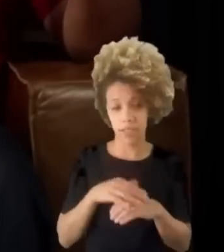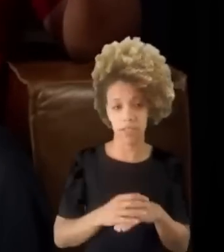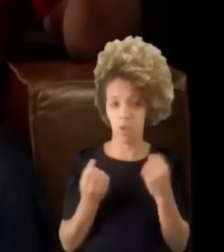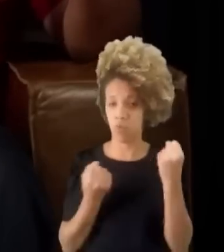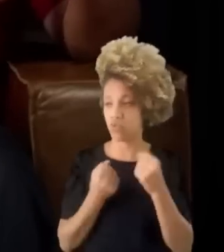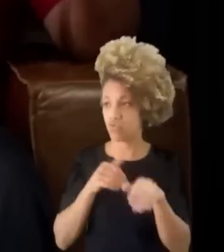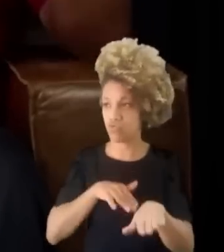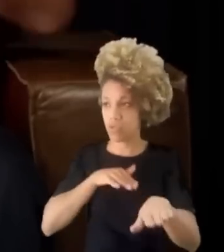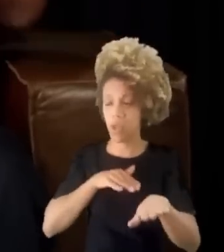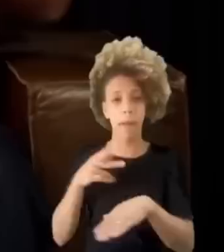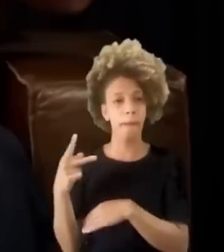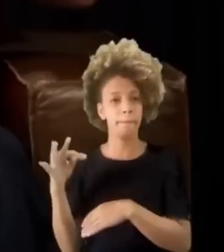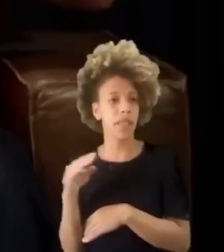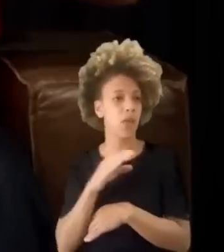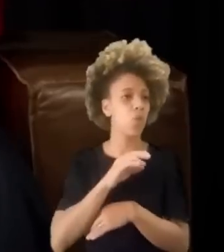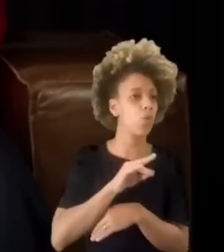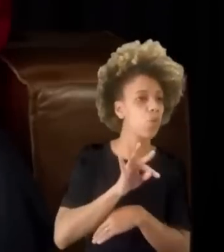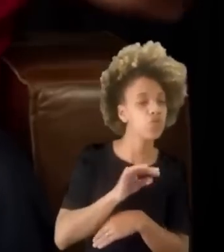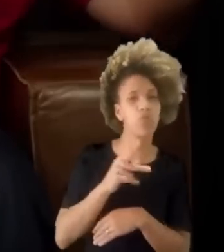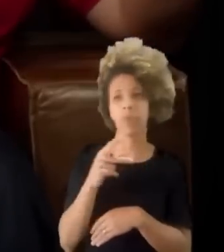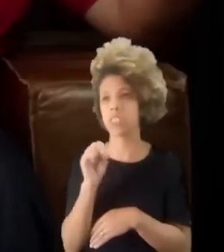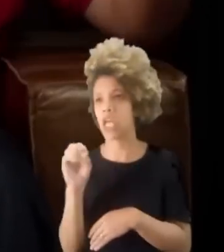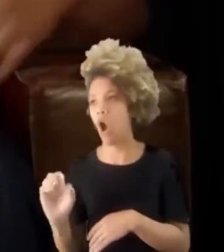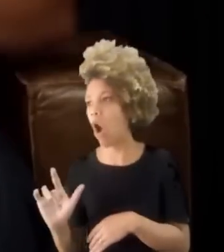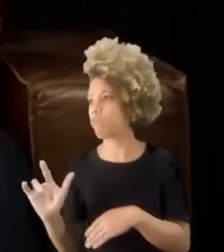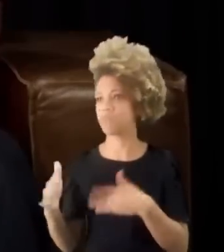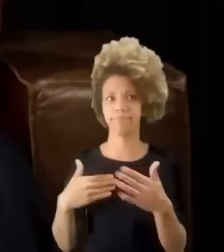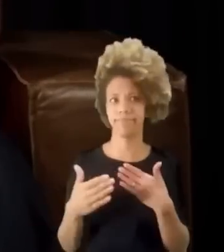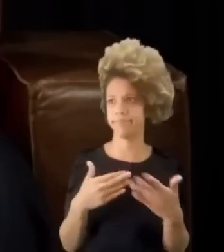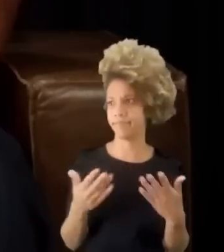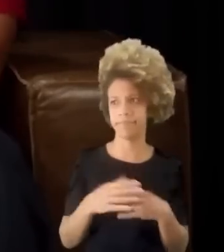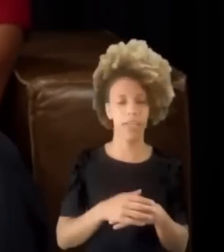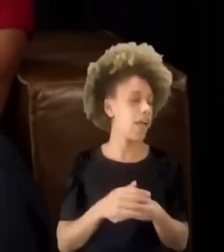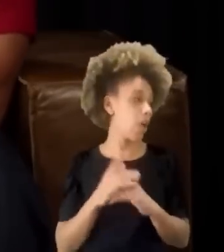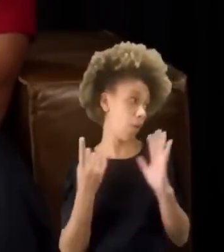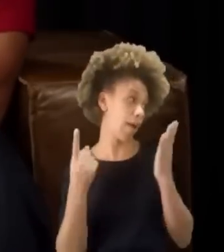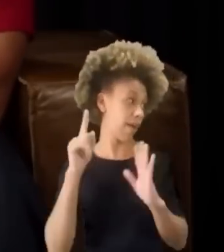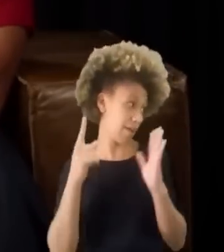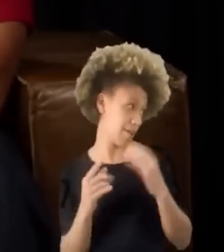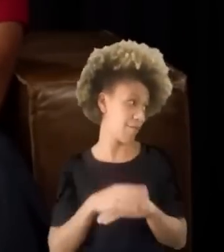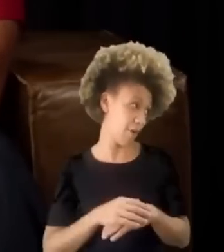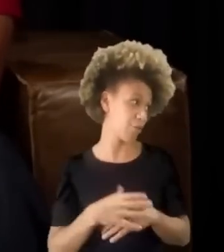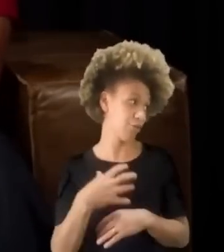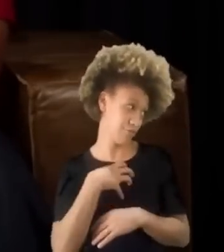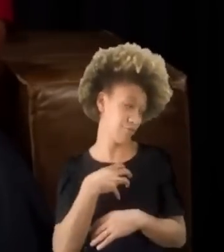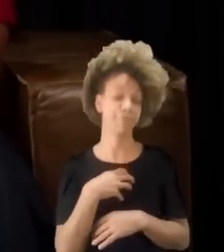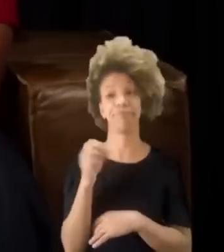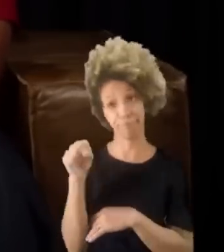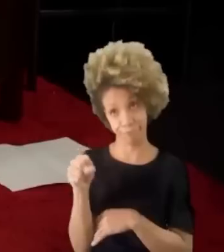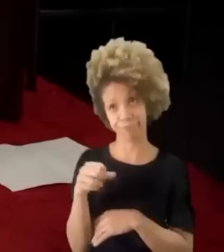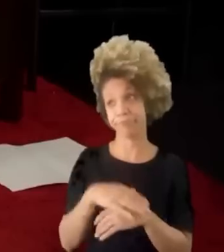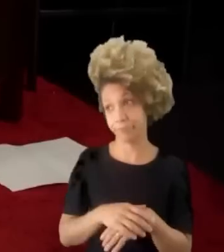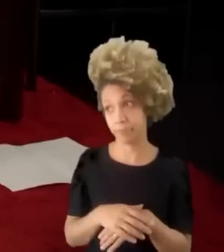desfile de carro de som tio do PT tio da Cut tinha ou do pco não sei o que estava eu ali de Salvador